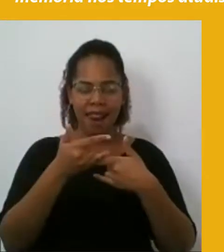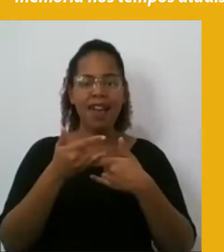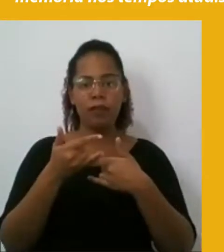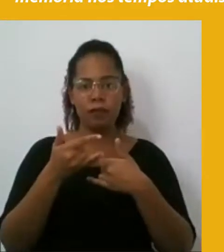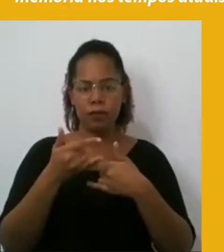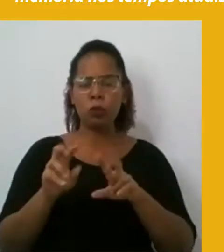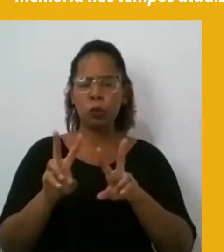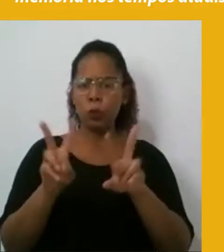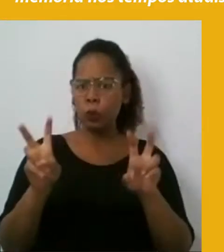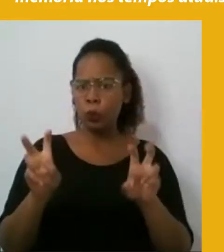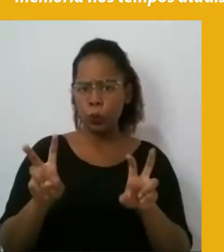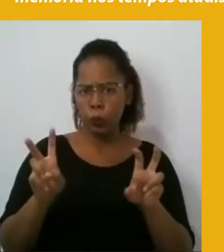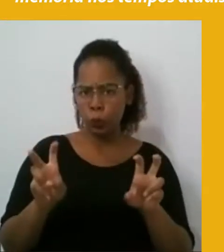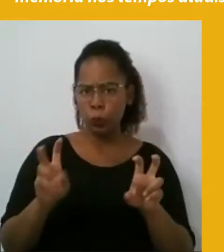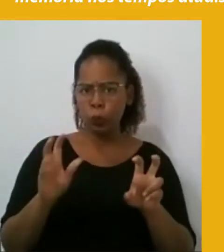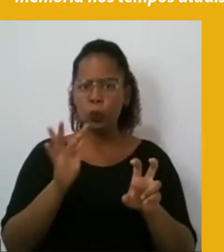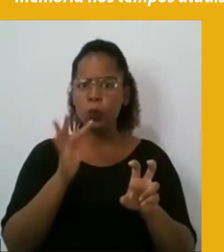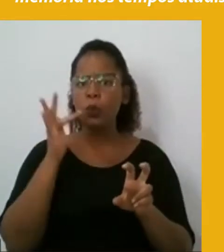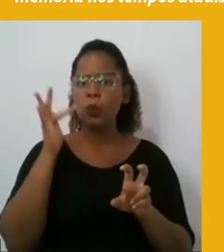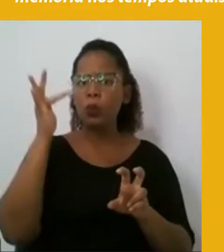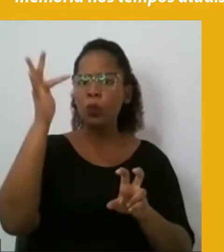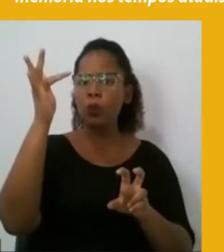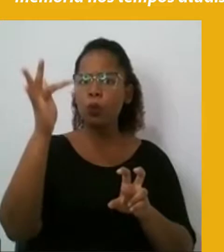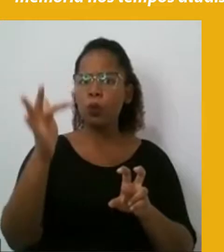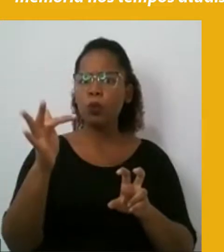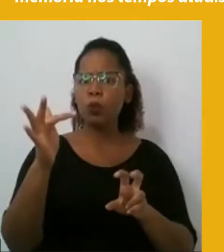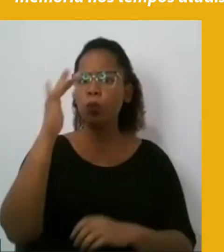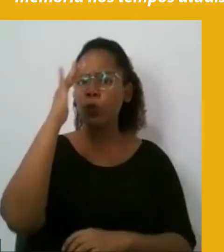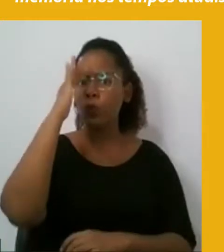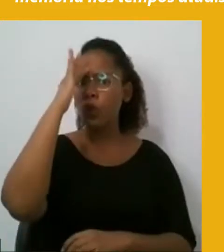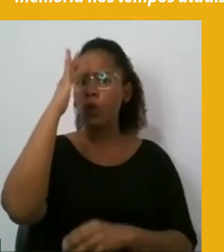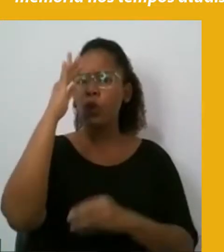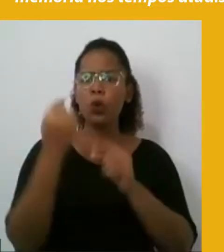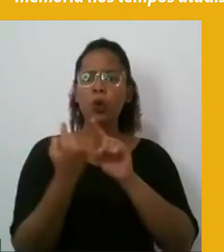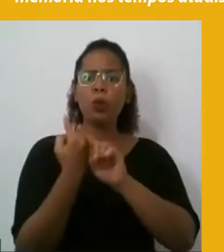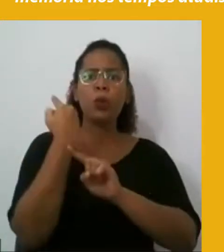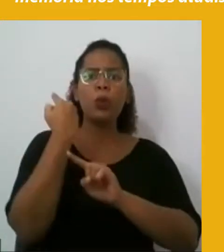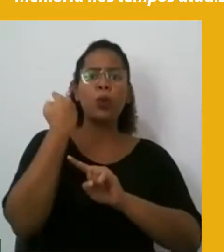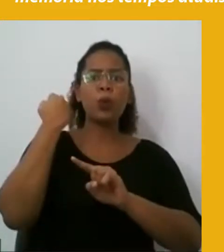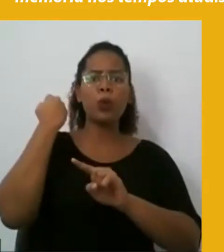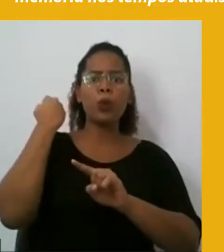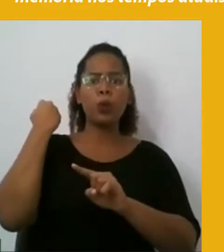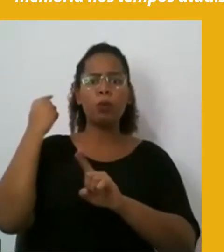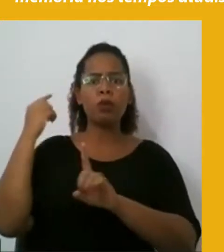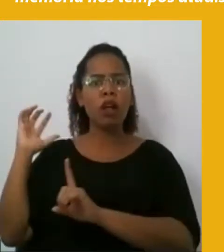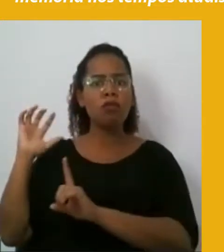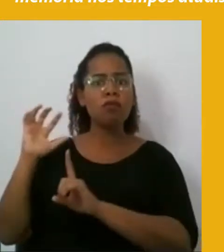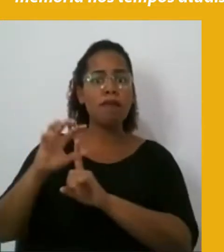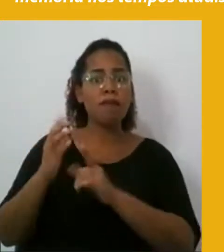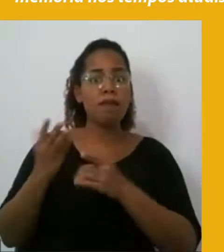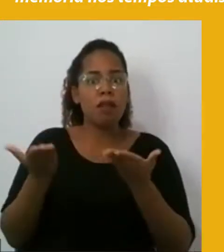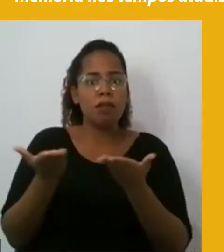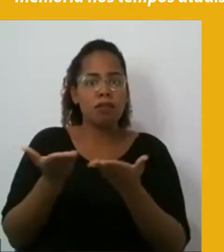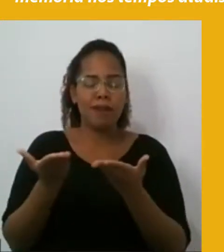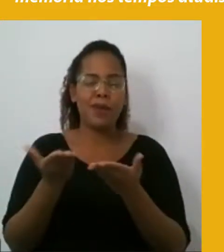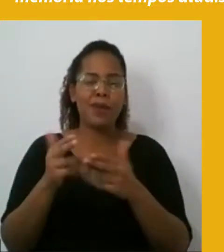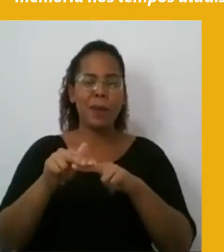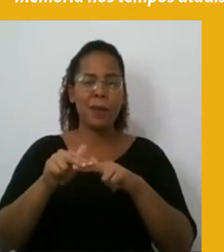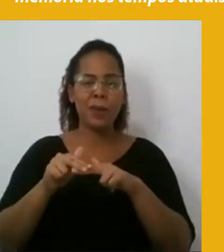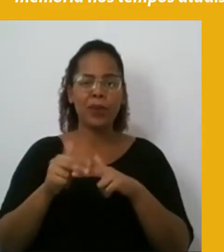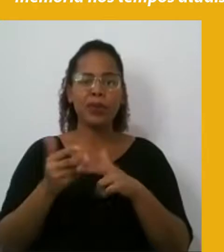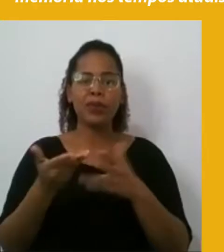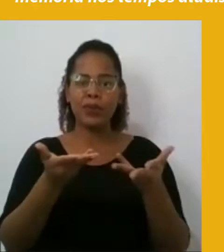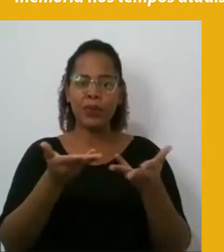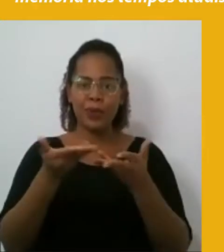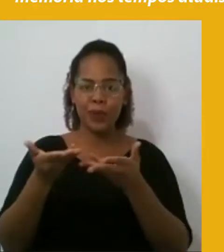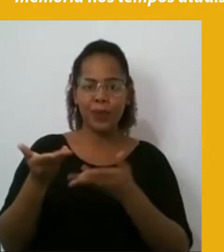recente? Isso é um questionamento. Por que é um questionamento? Porque é um convite a vocês, um convite a esse público,